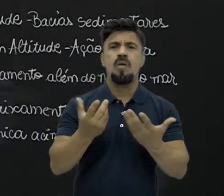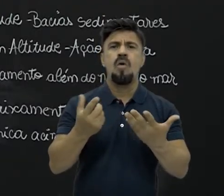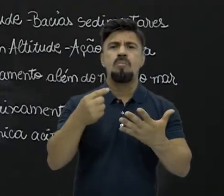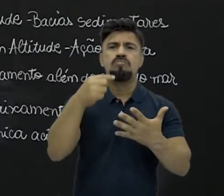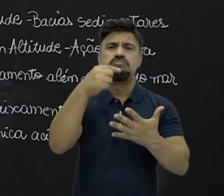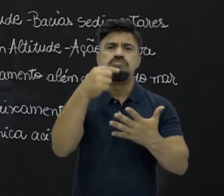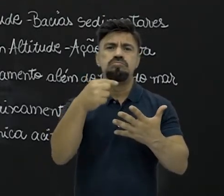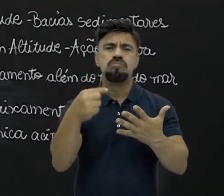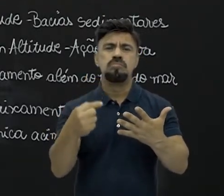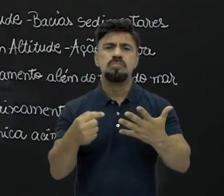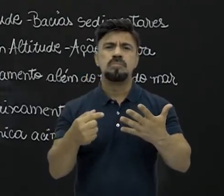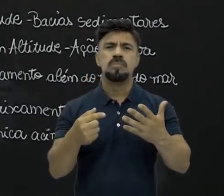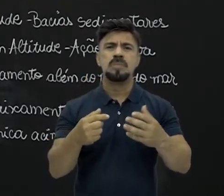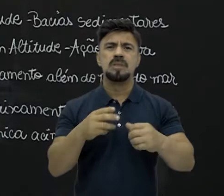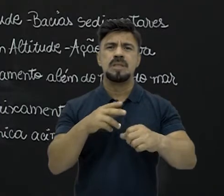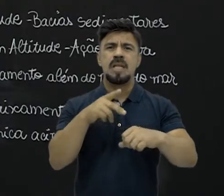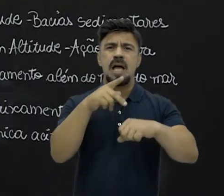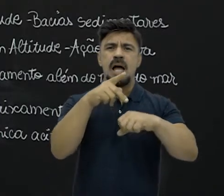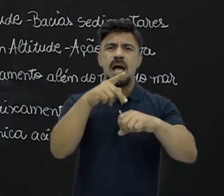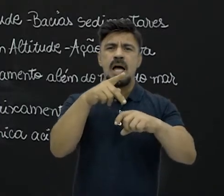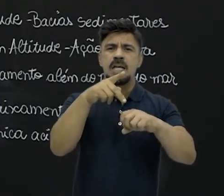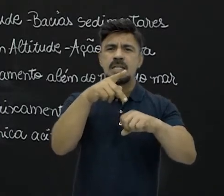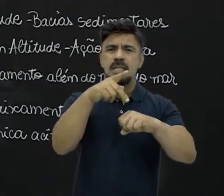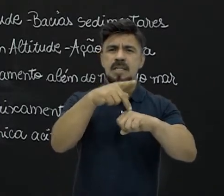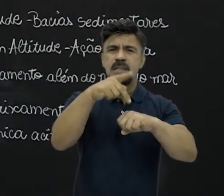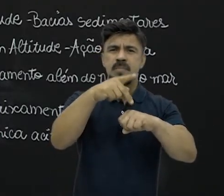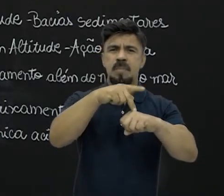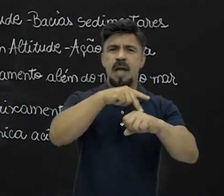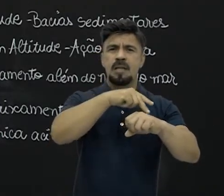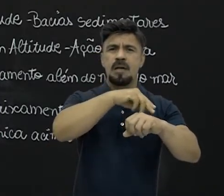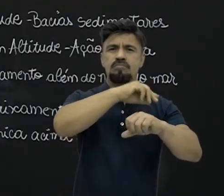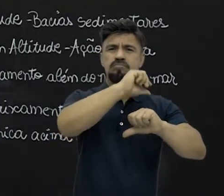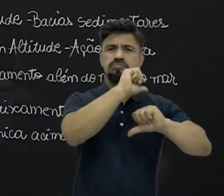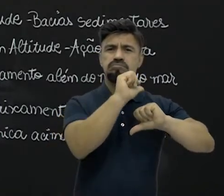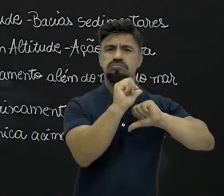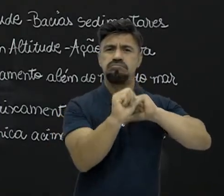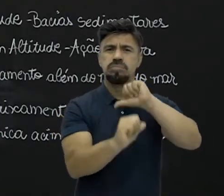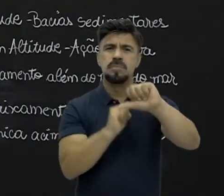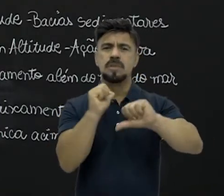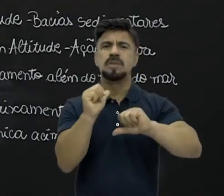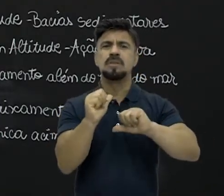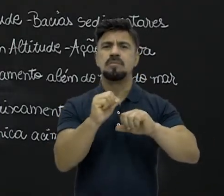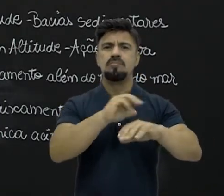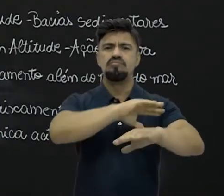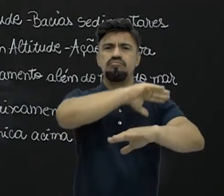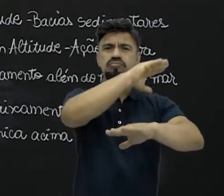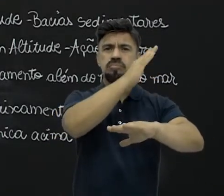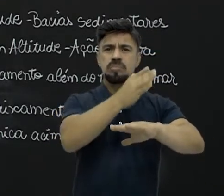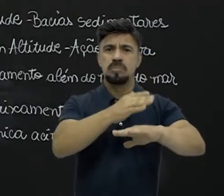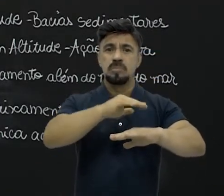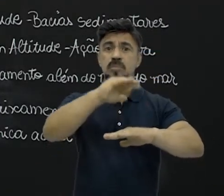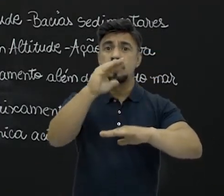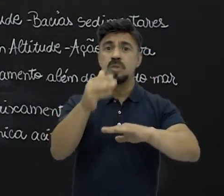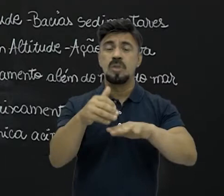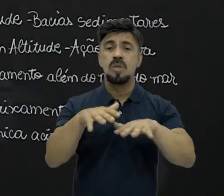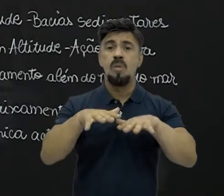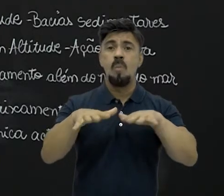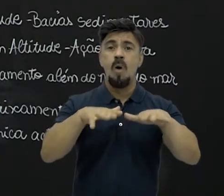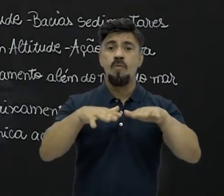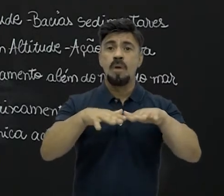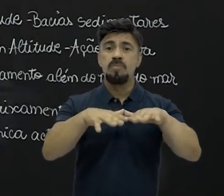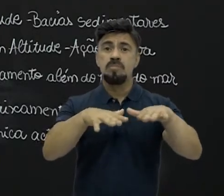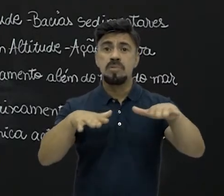ações das rochas se modificando, fazendo o intemperismo, fazendo os movimentos